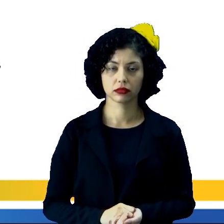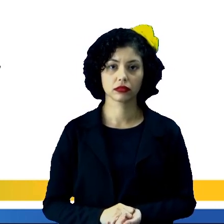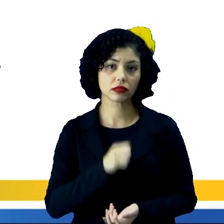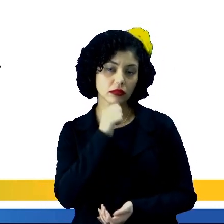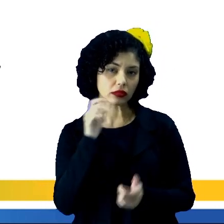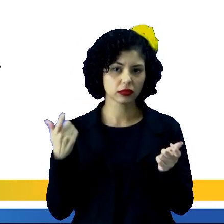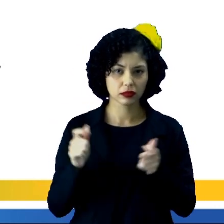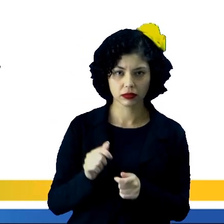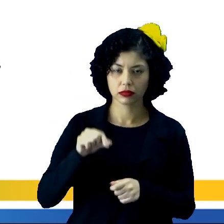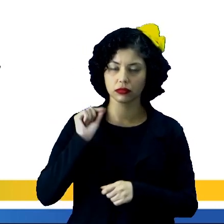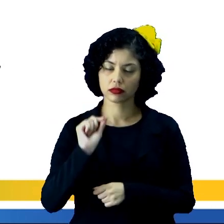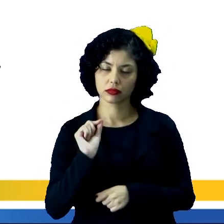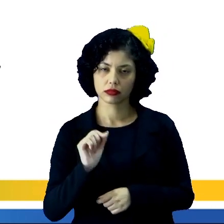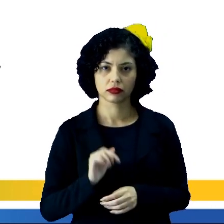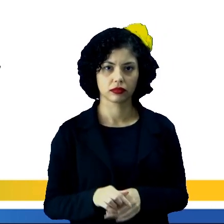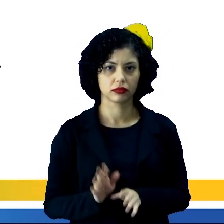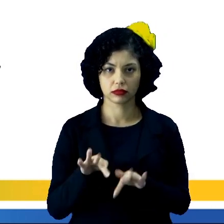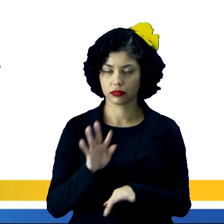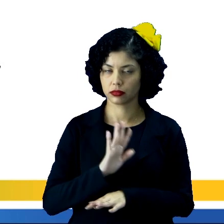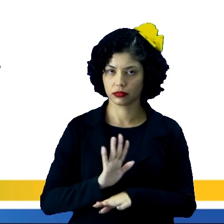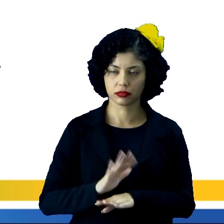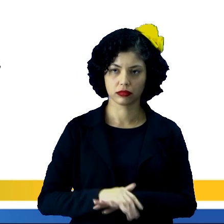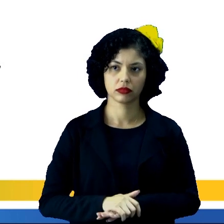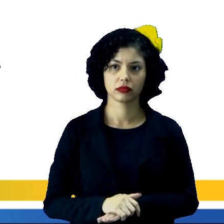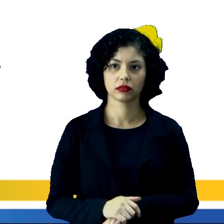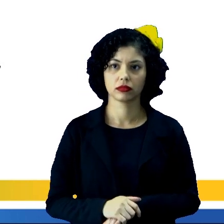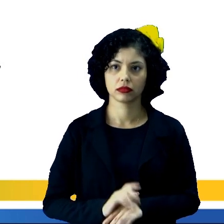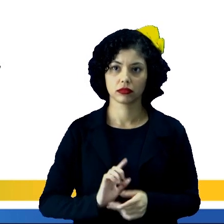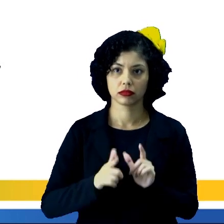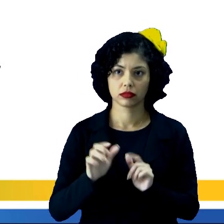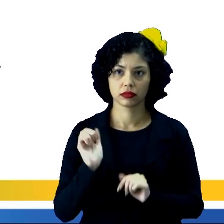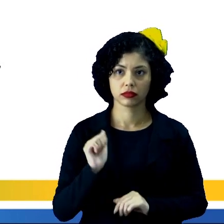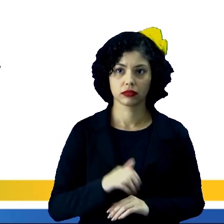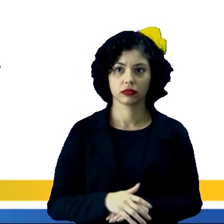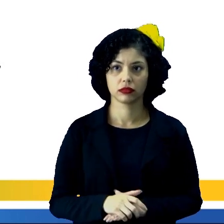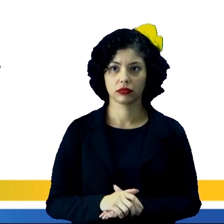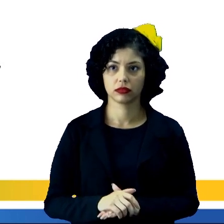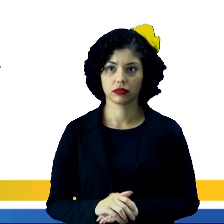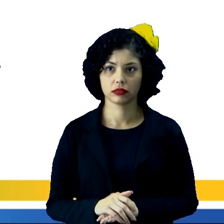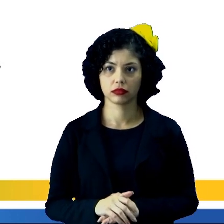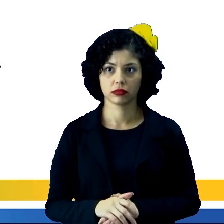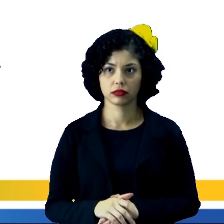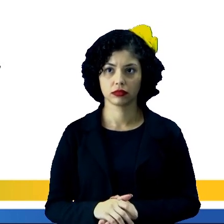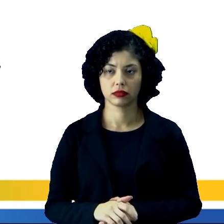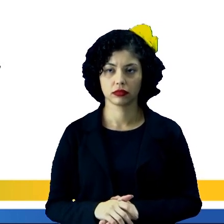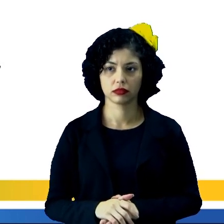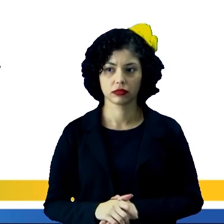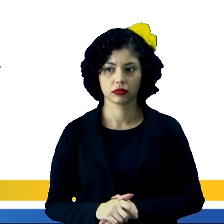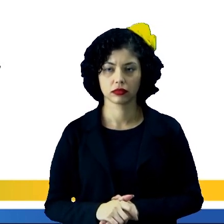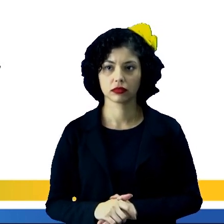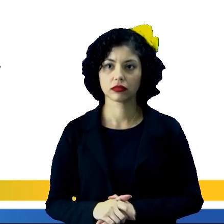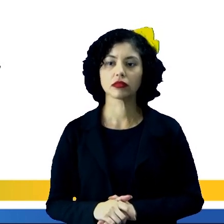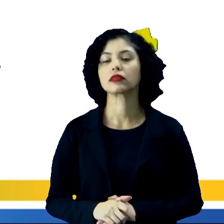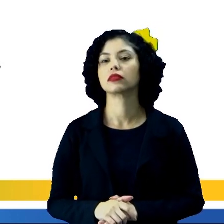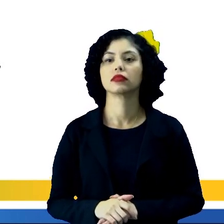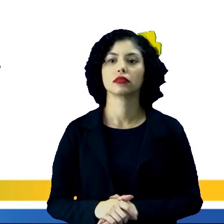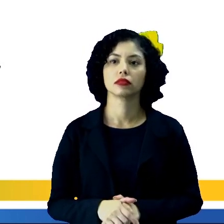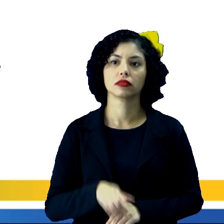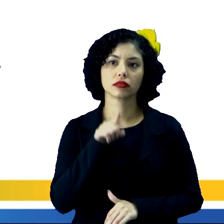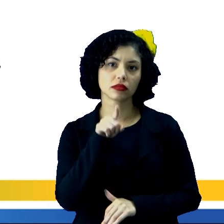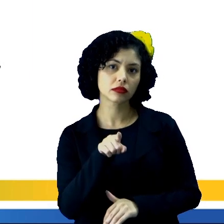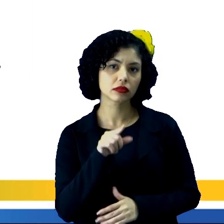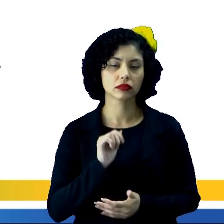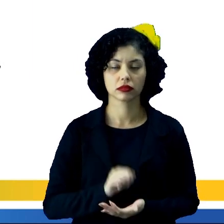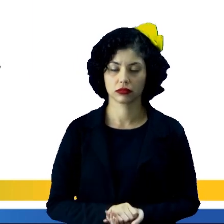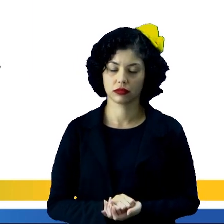a menos que, enfim. Na letra A, you won't get cancer, you smoke. Você